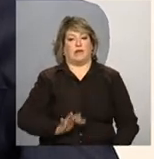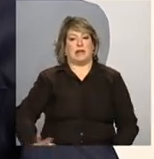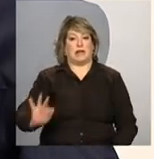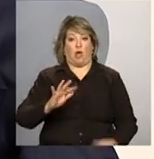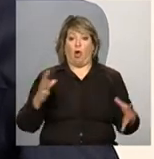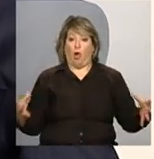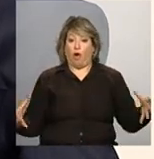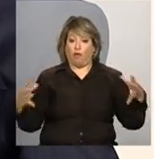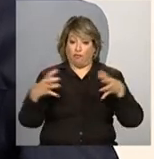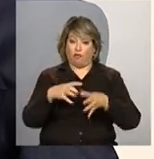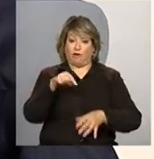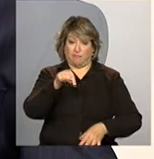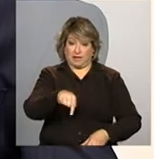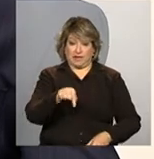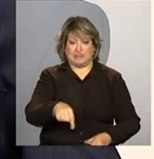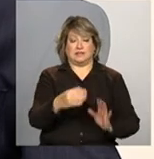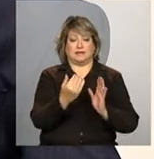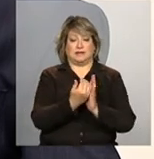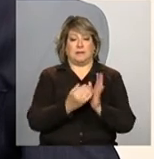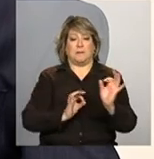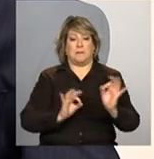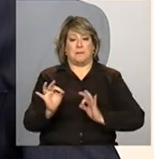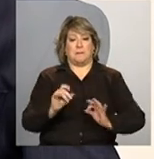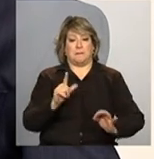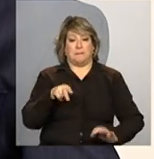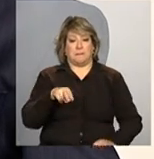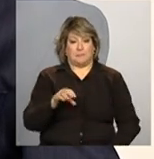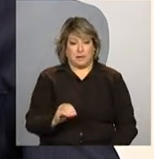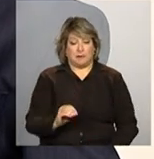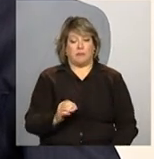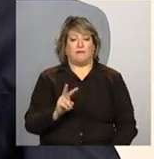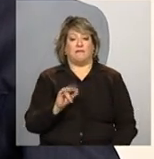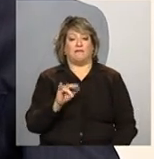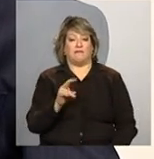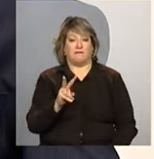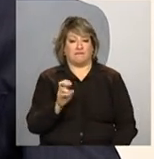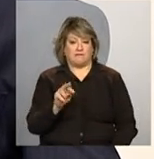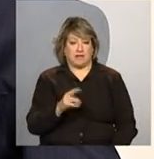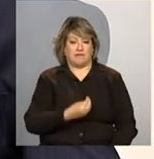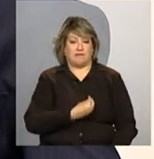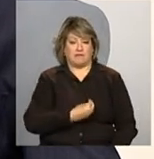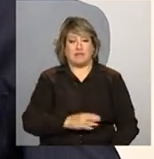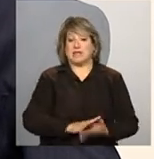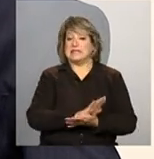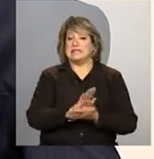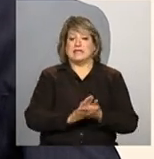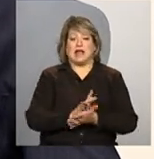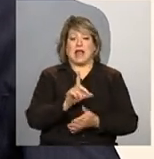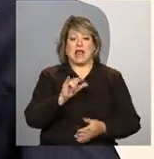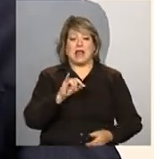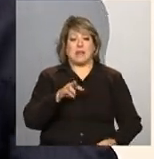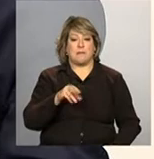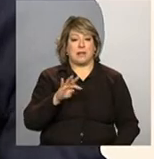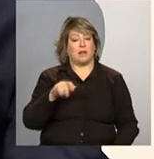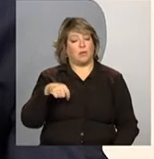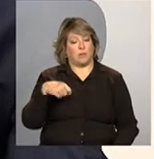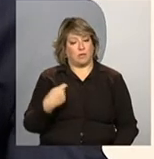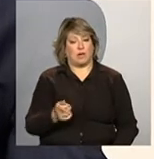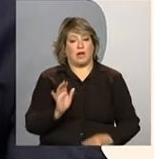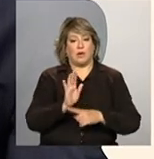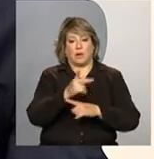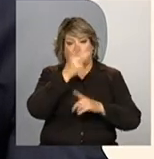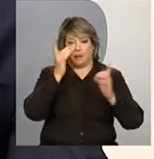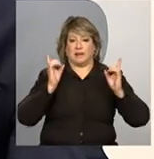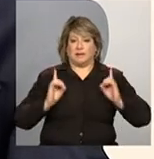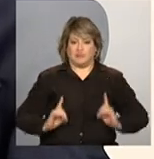envolvidas dentro do plano, exatamente nessa perspectiva de articular, de dar sinergia ao trabalho do governo federal de atendimento às pessoas